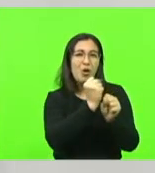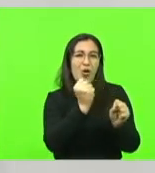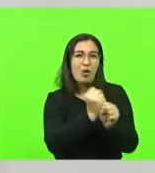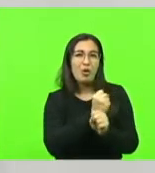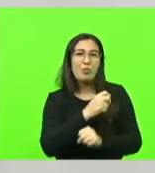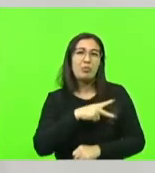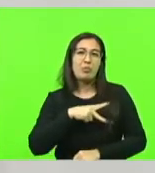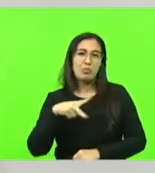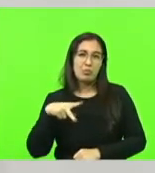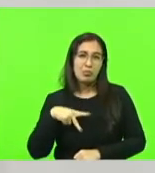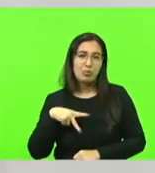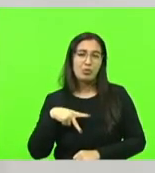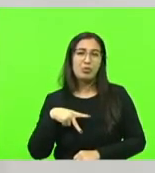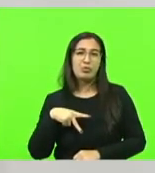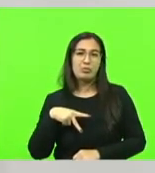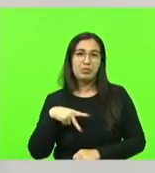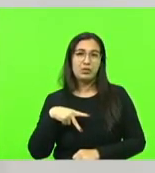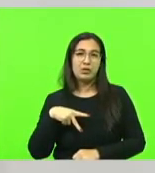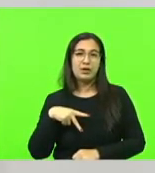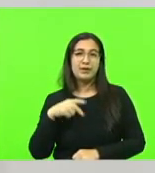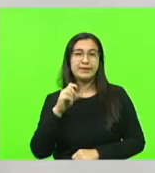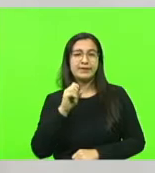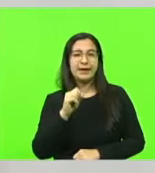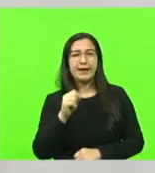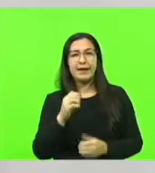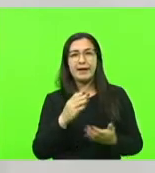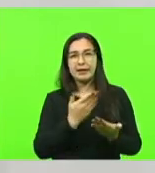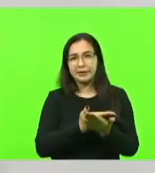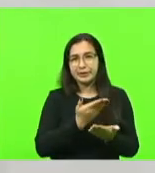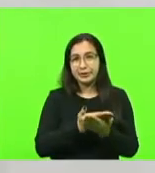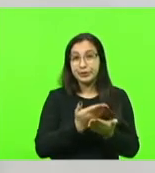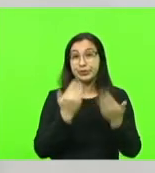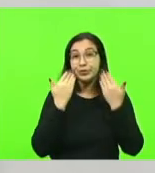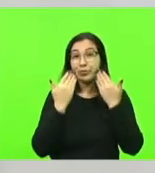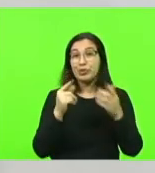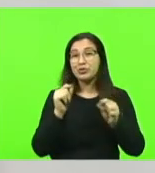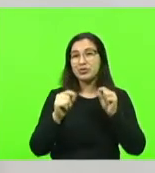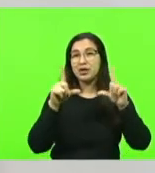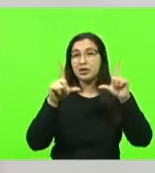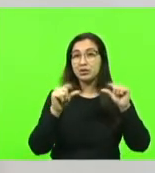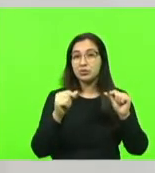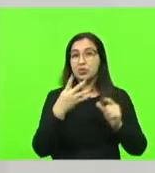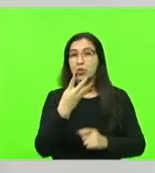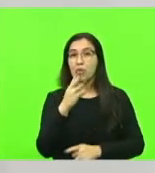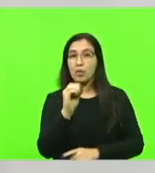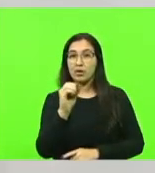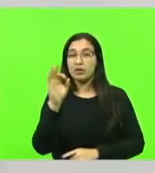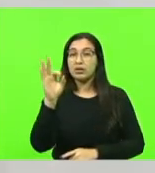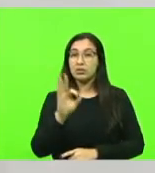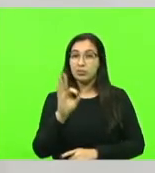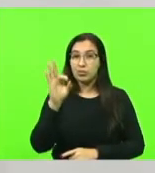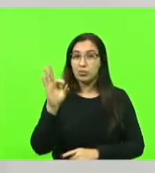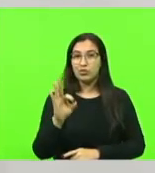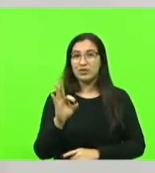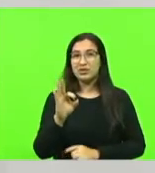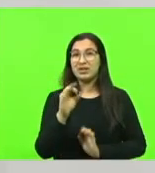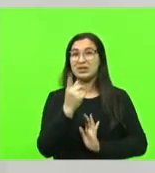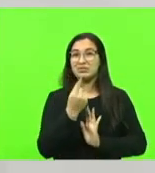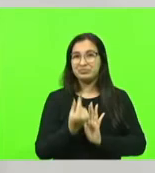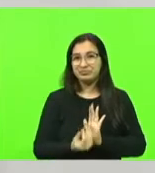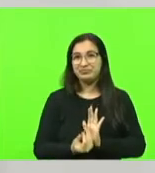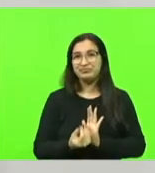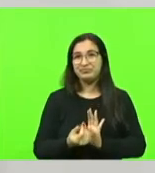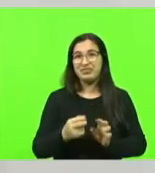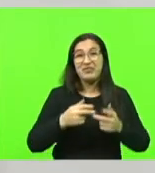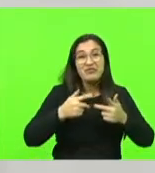públicas. Segundo cálculos, reduziria em 40% o custo de várias